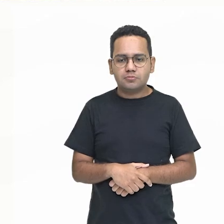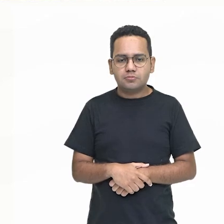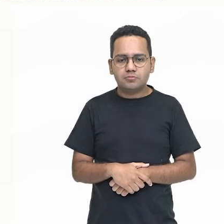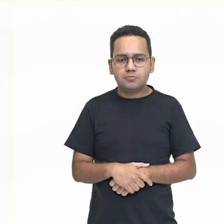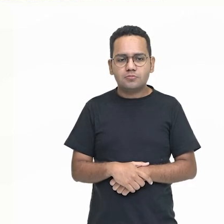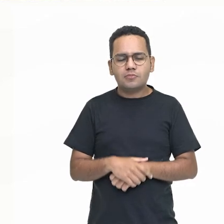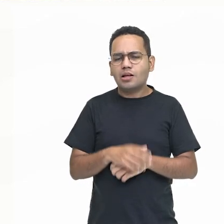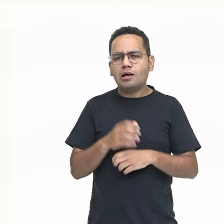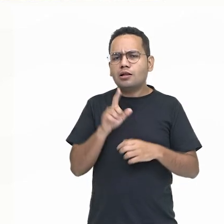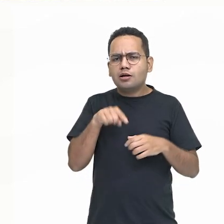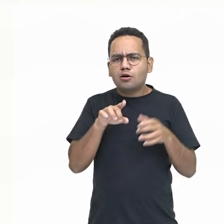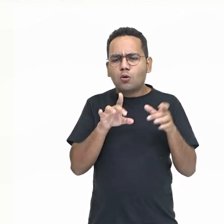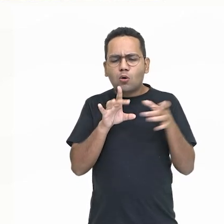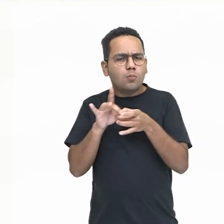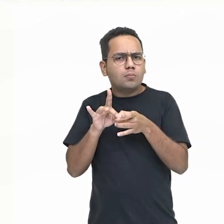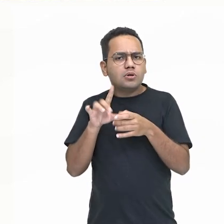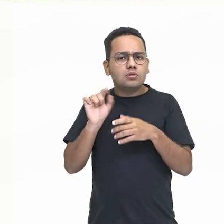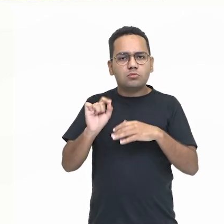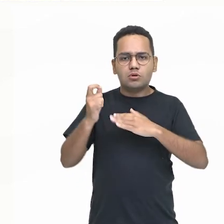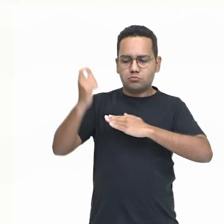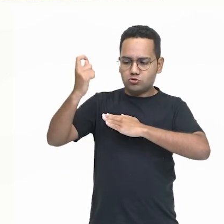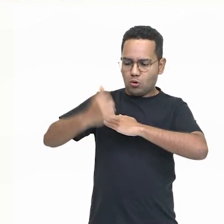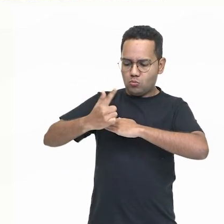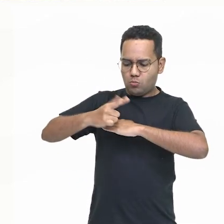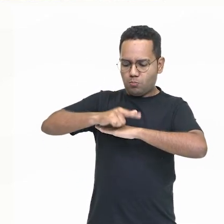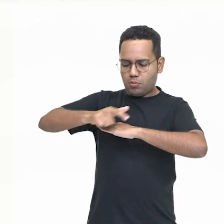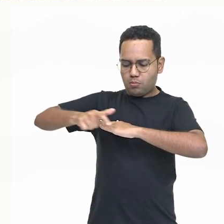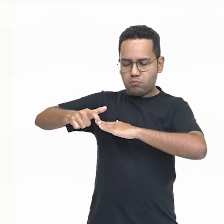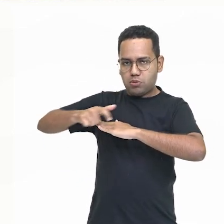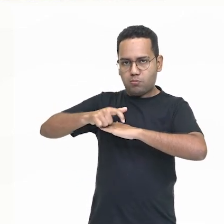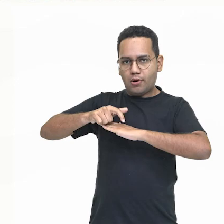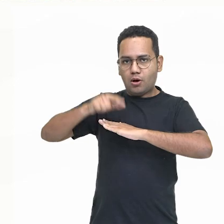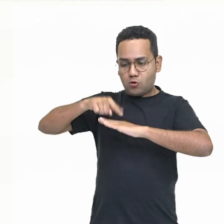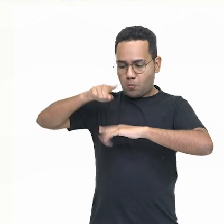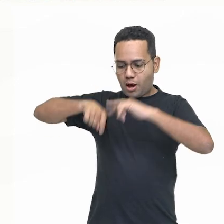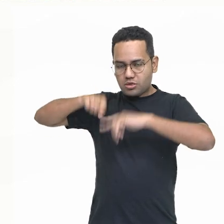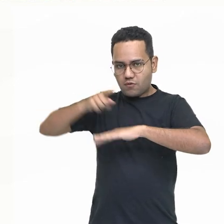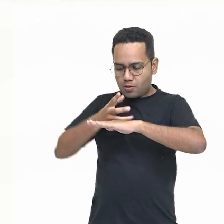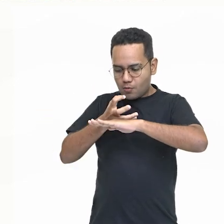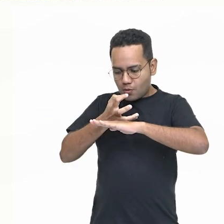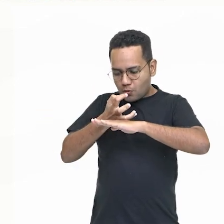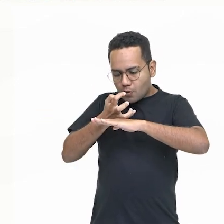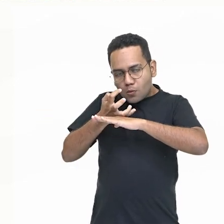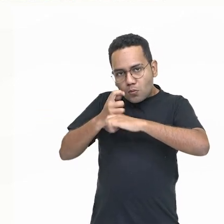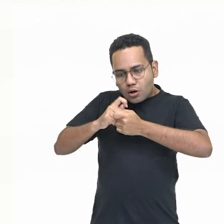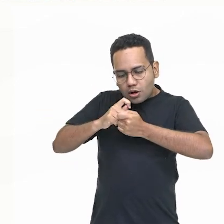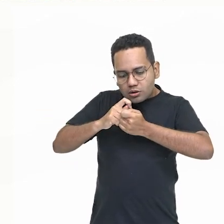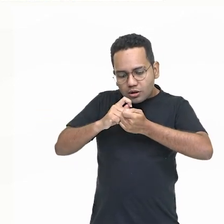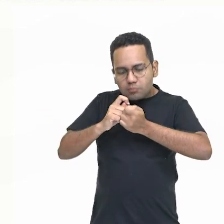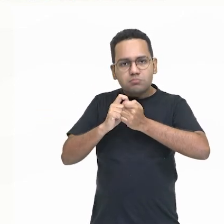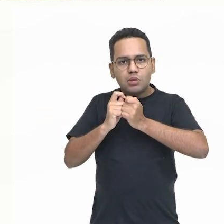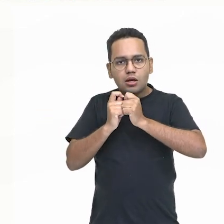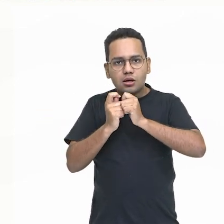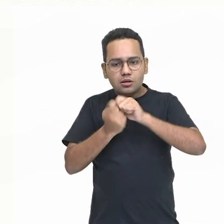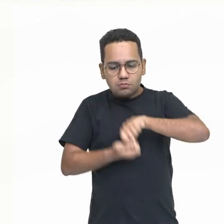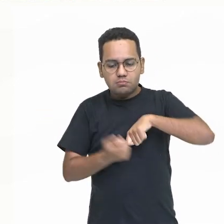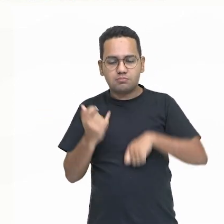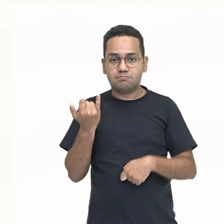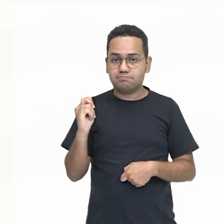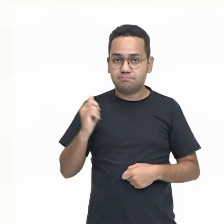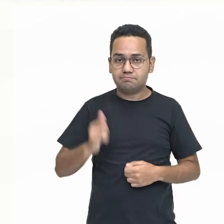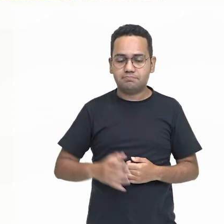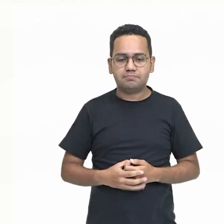partir da luz solar. A energia fotovoltaica é considerada uma fonte de